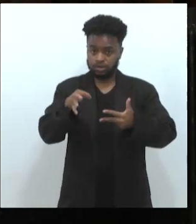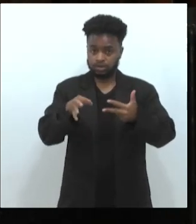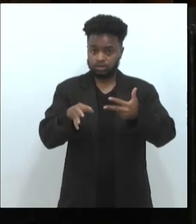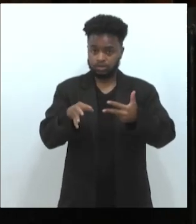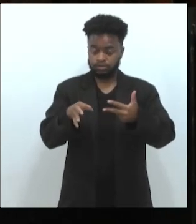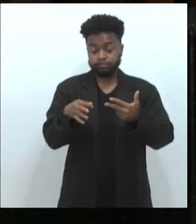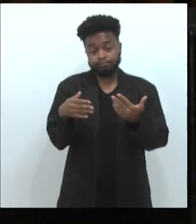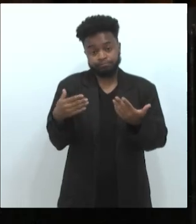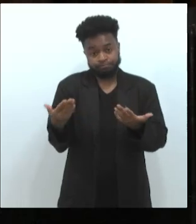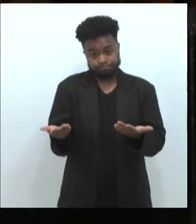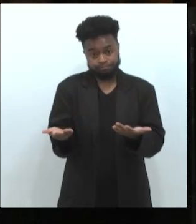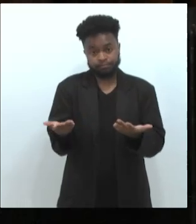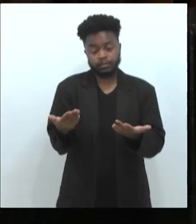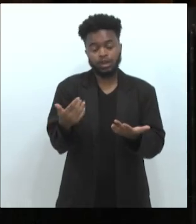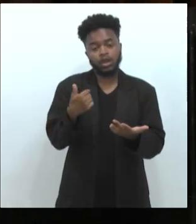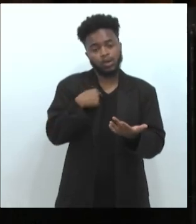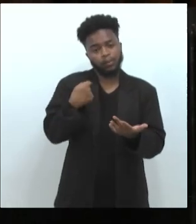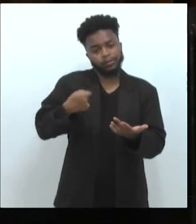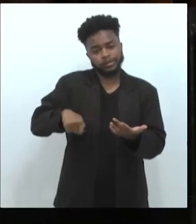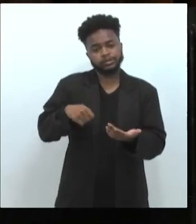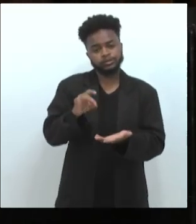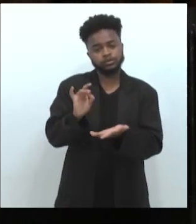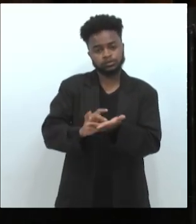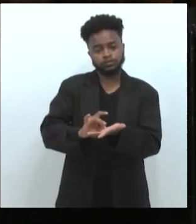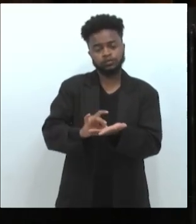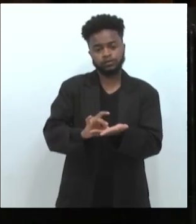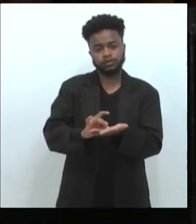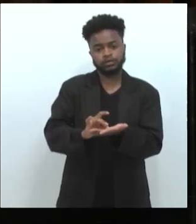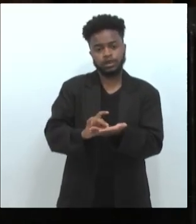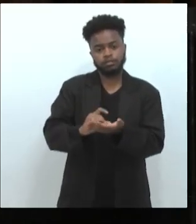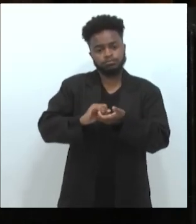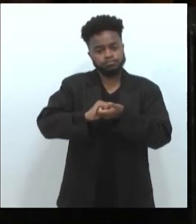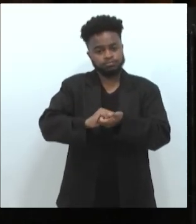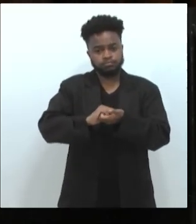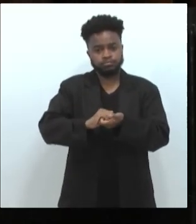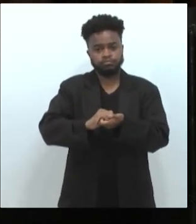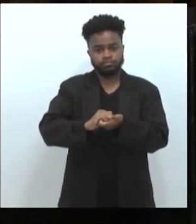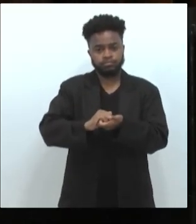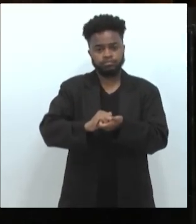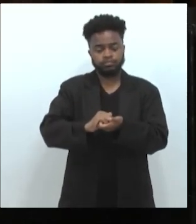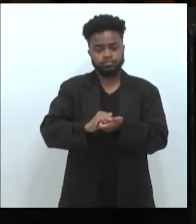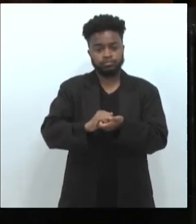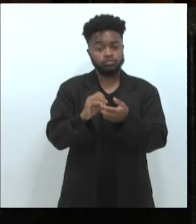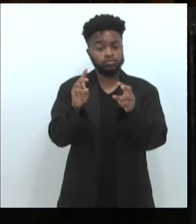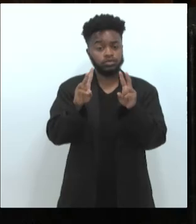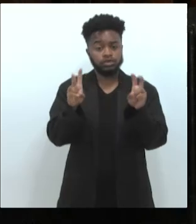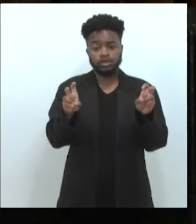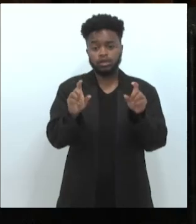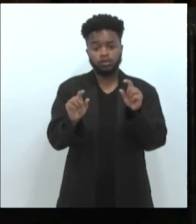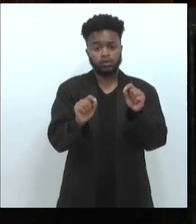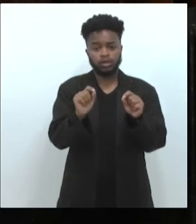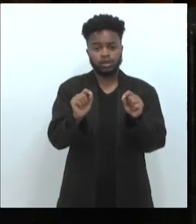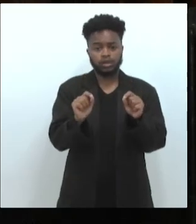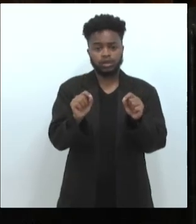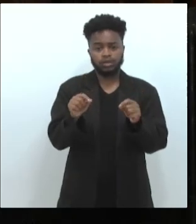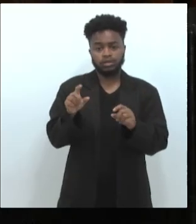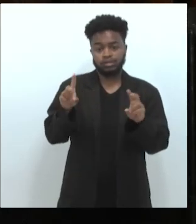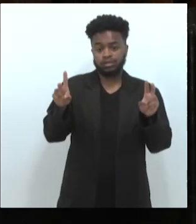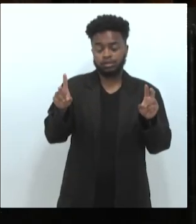aí eu tenho que realmente cumprimentar a questão da visão do tema.